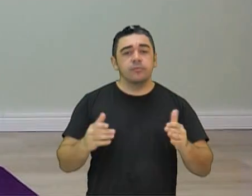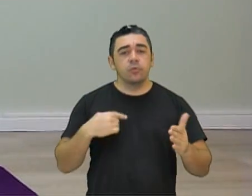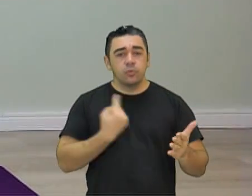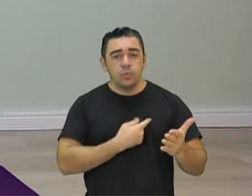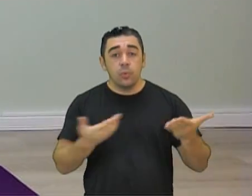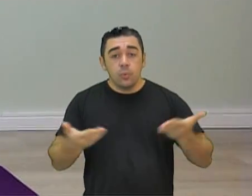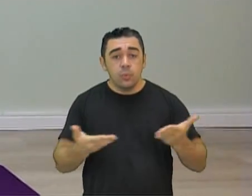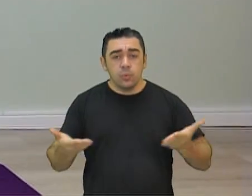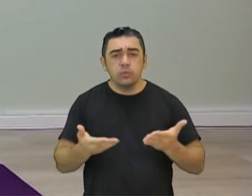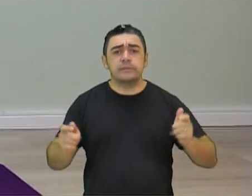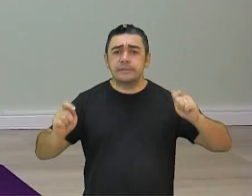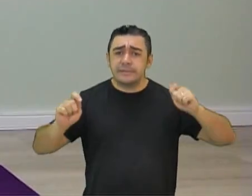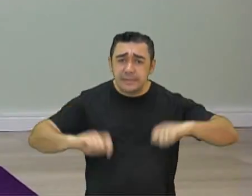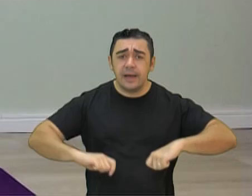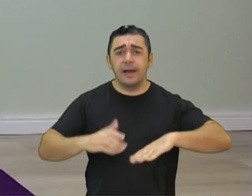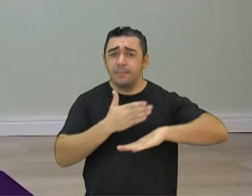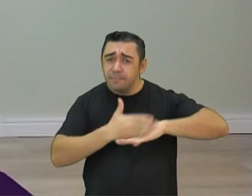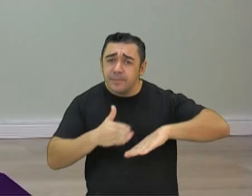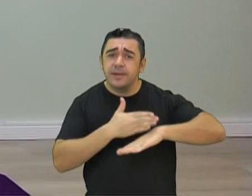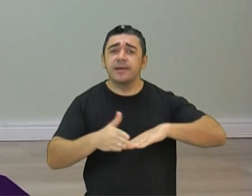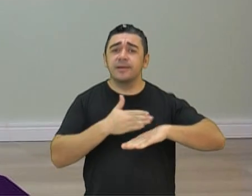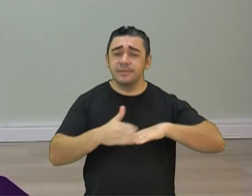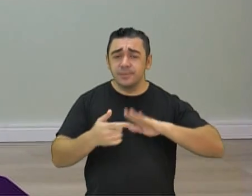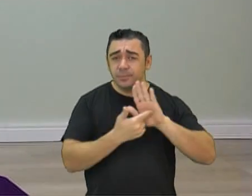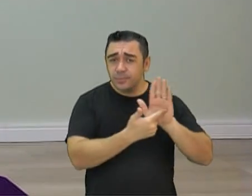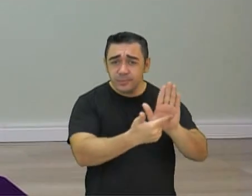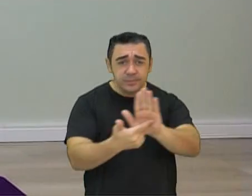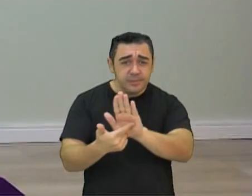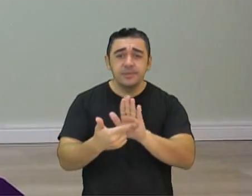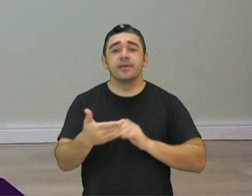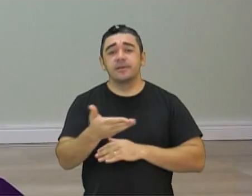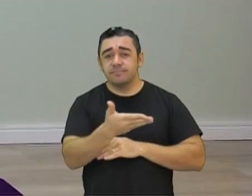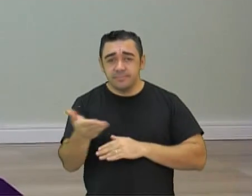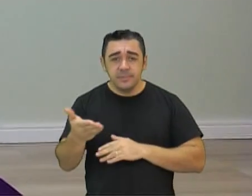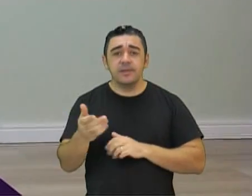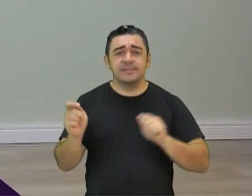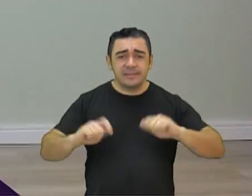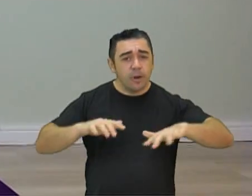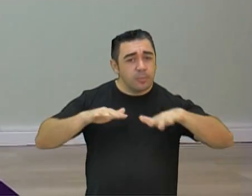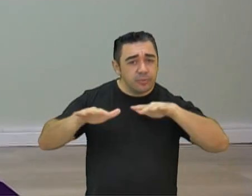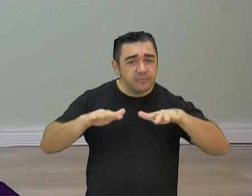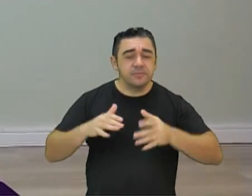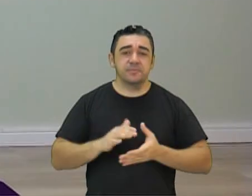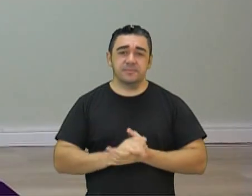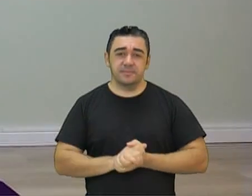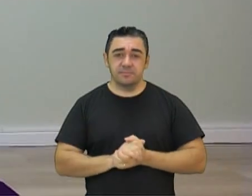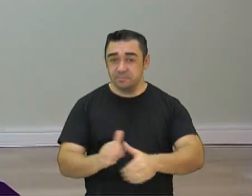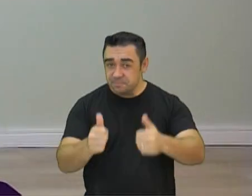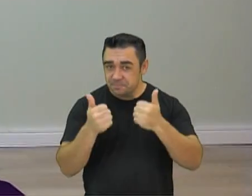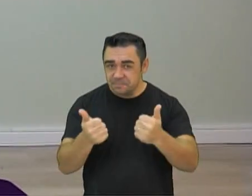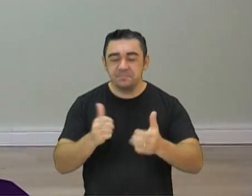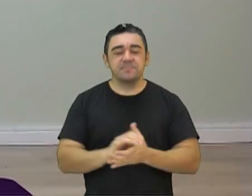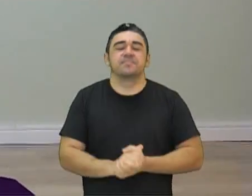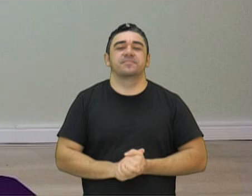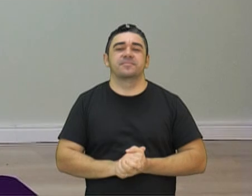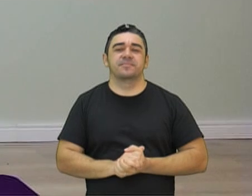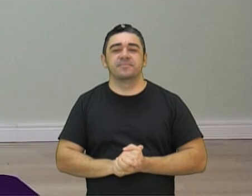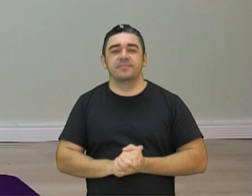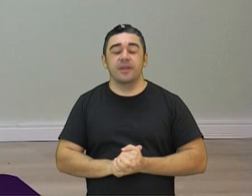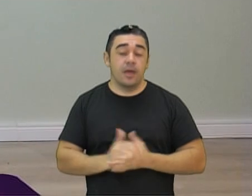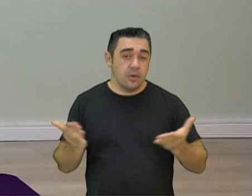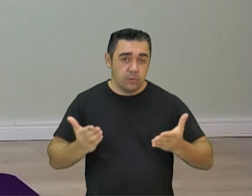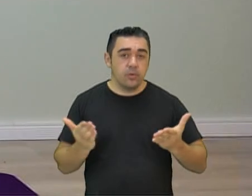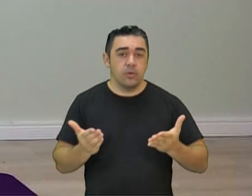aqui tendo a possibilidade de trazer uma prática, de estarmos nos movimentando, beleza? Então, nós vamos seguir